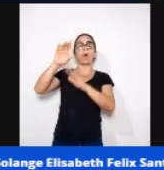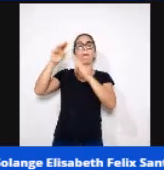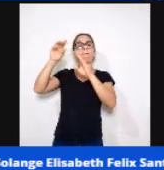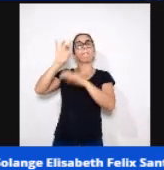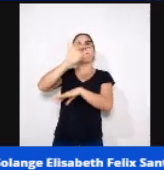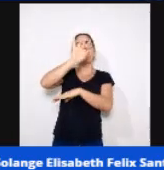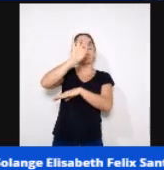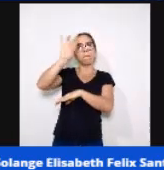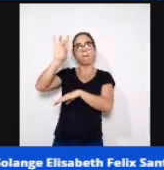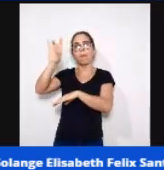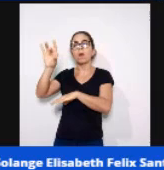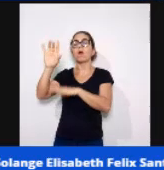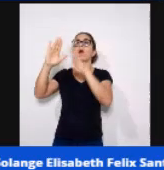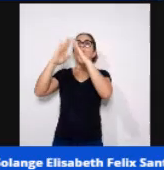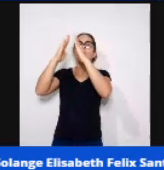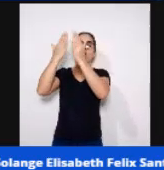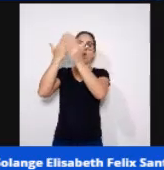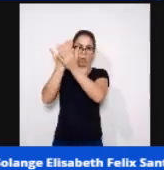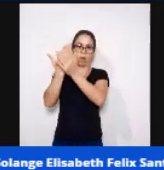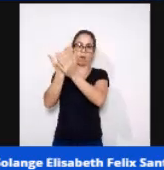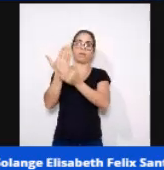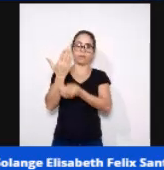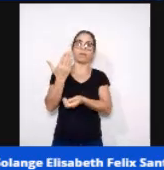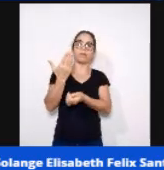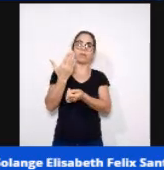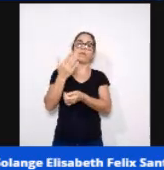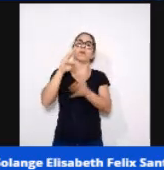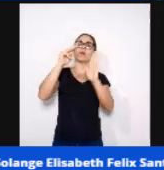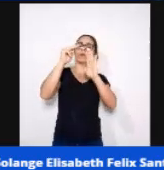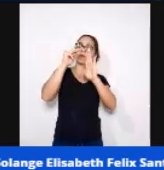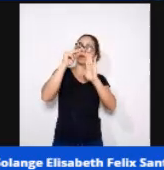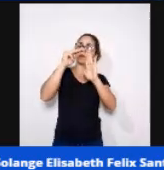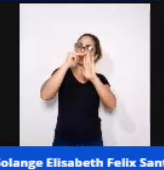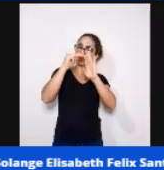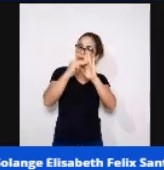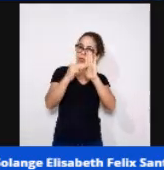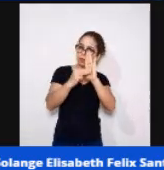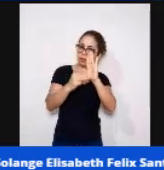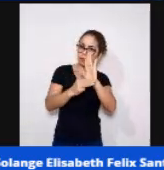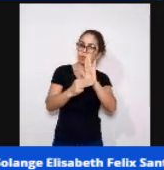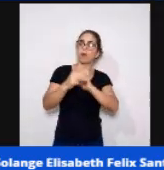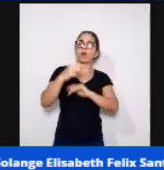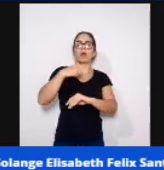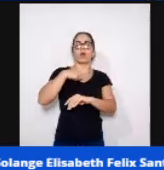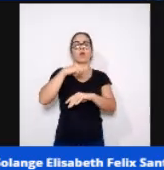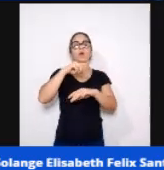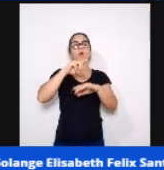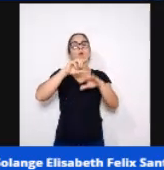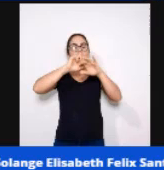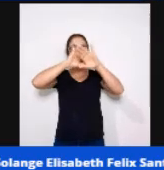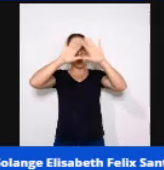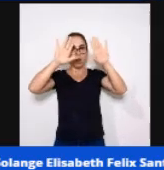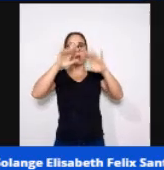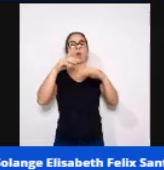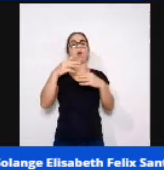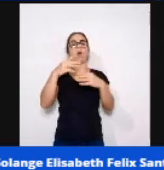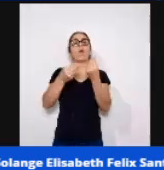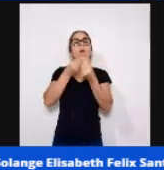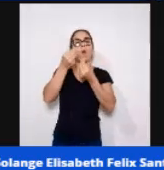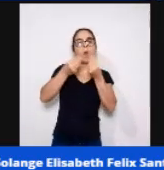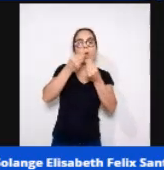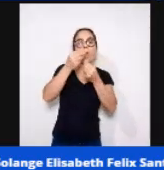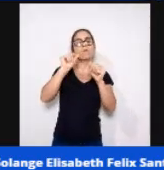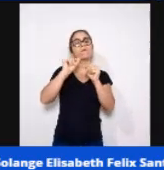Então, em relação aos procedimentos metodológicos, eu vou deixando claro tudo aquilo que eu quero desenvolver e quais são os recursos que